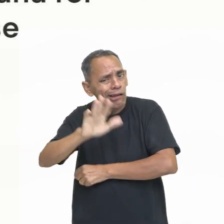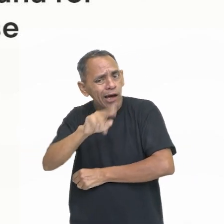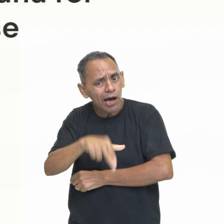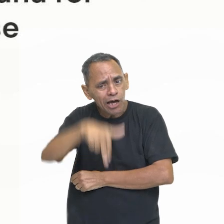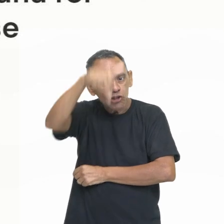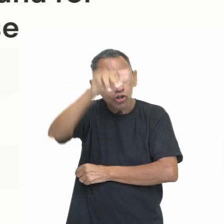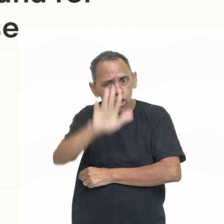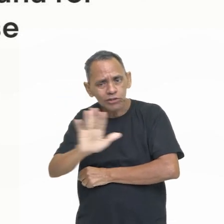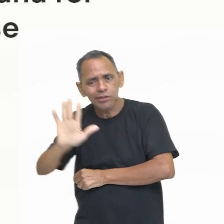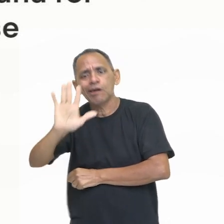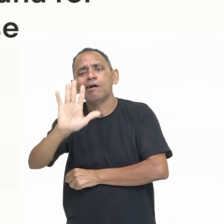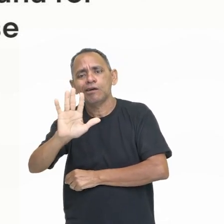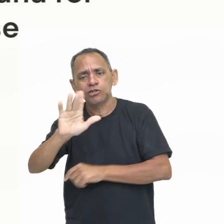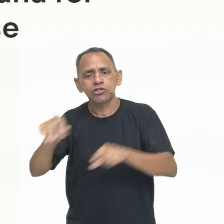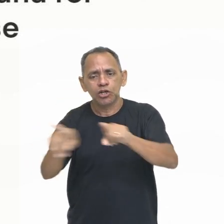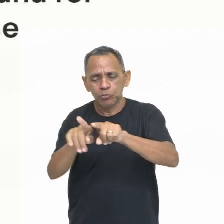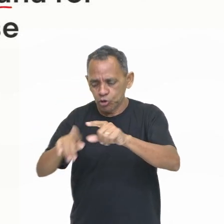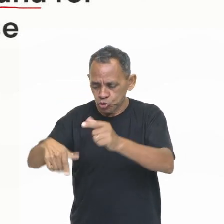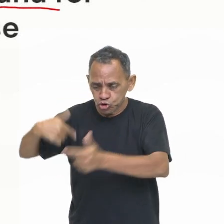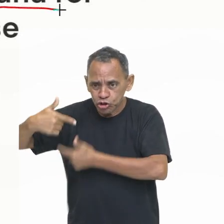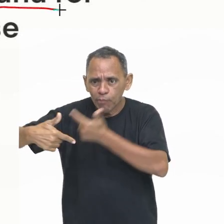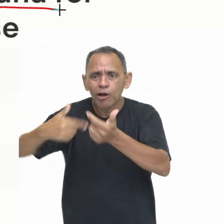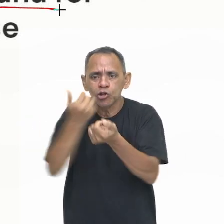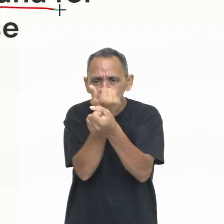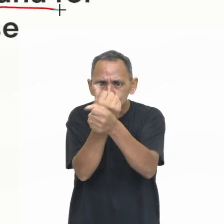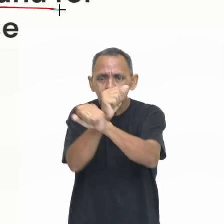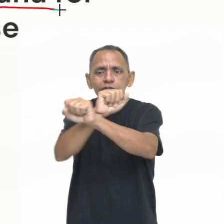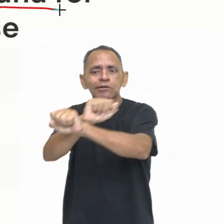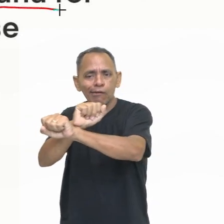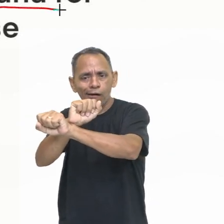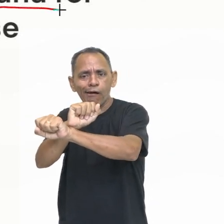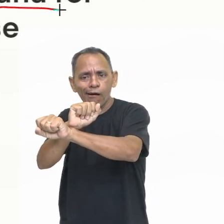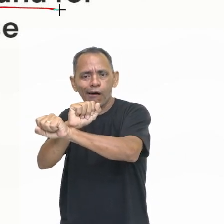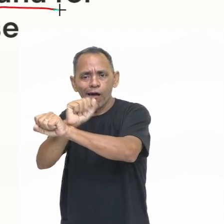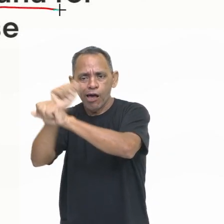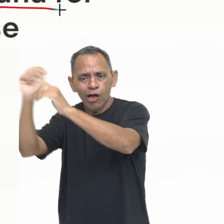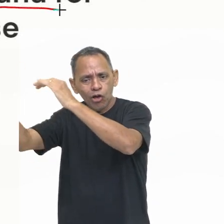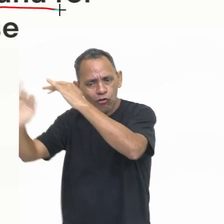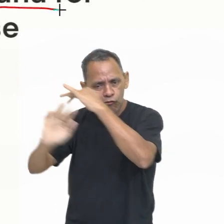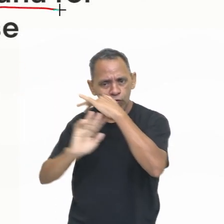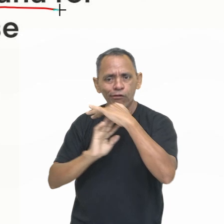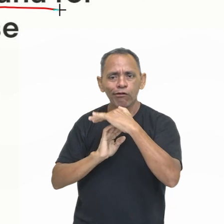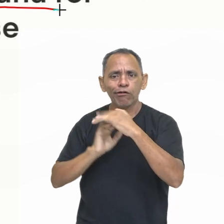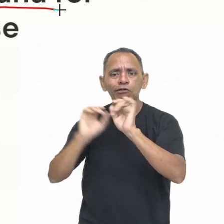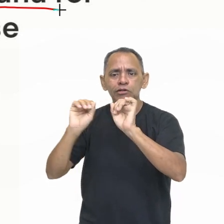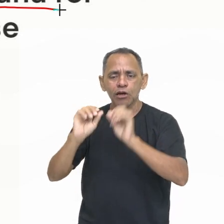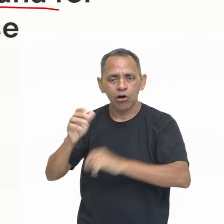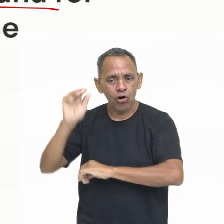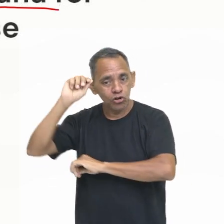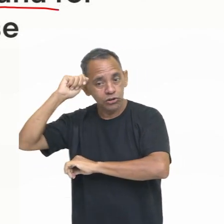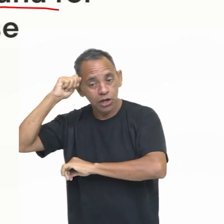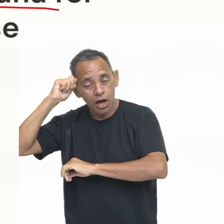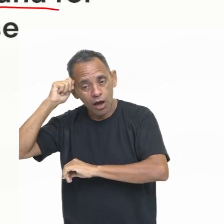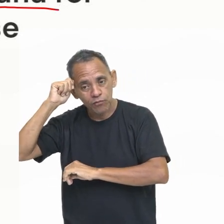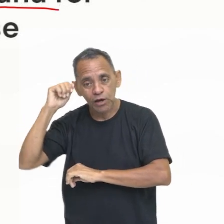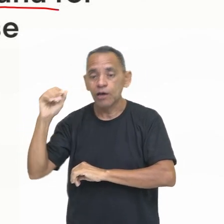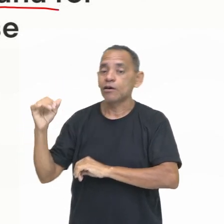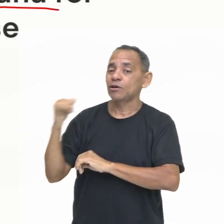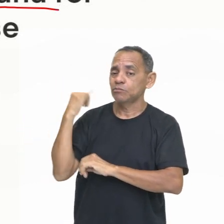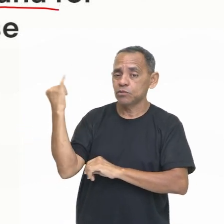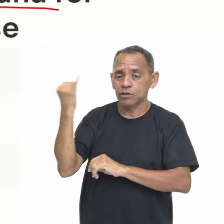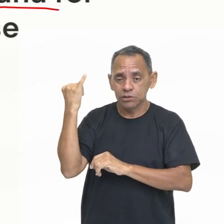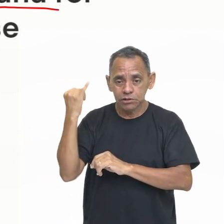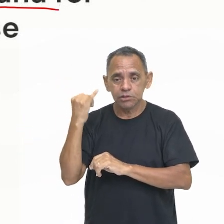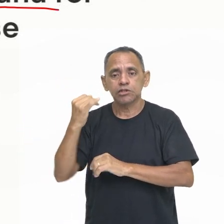obra escravizada, que adivinha da onde? Da África, foi fundamental para o desenvolvimento desse